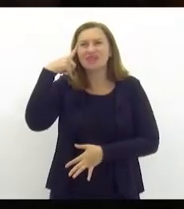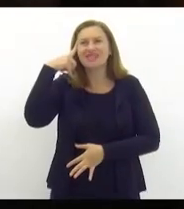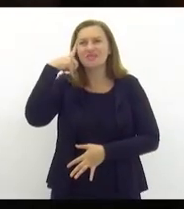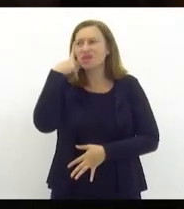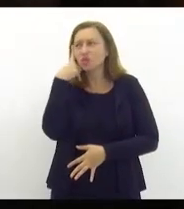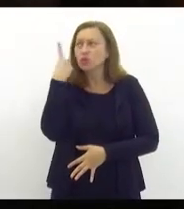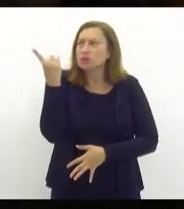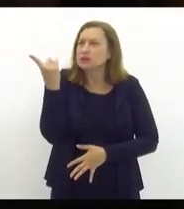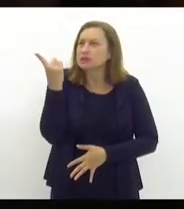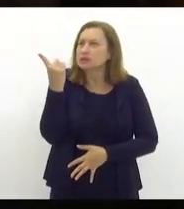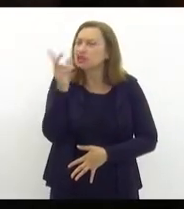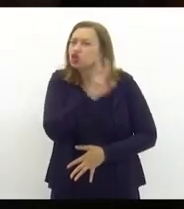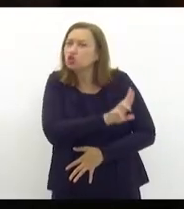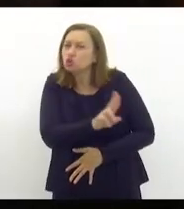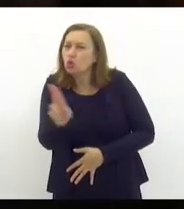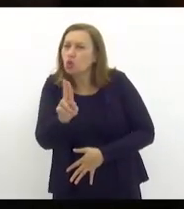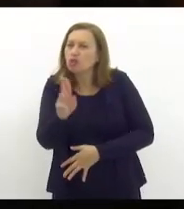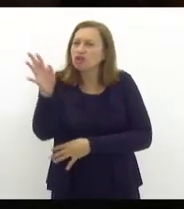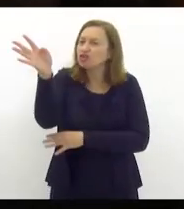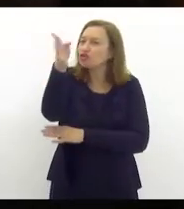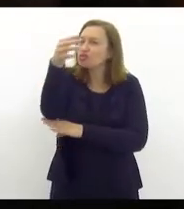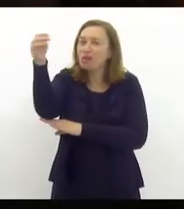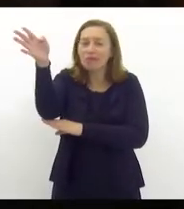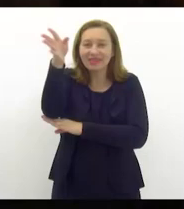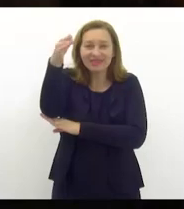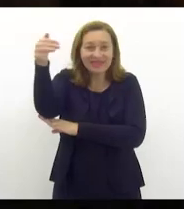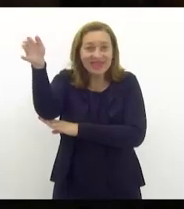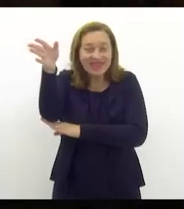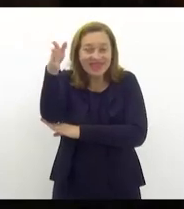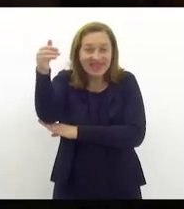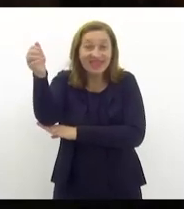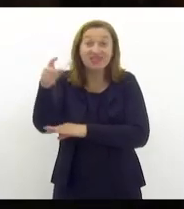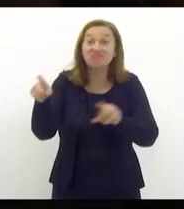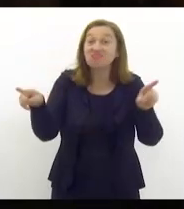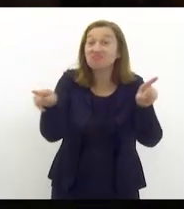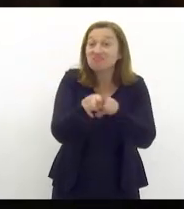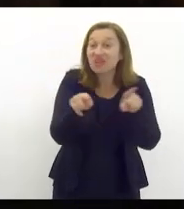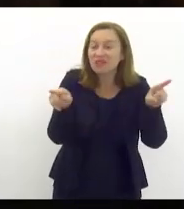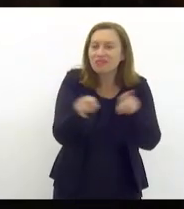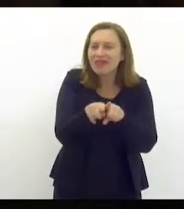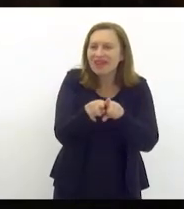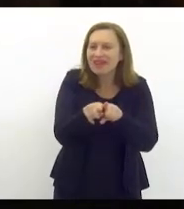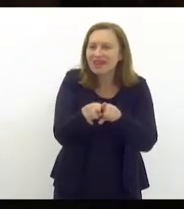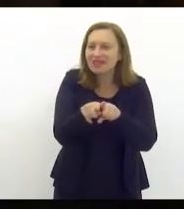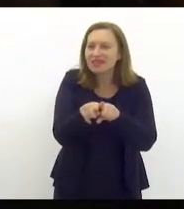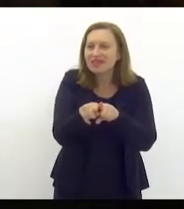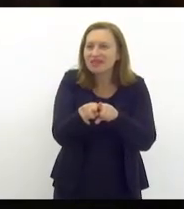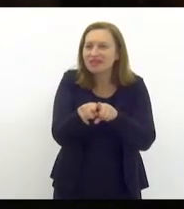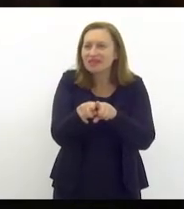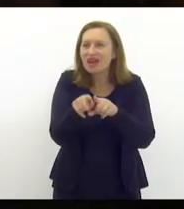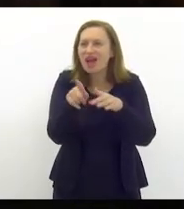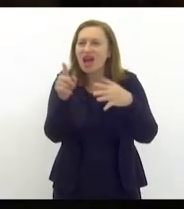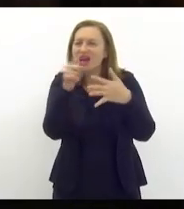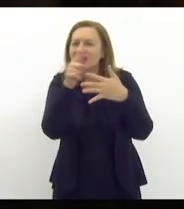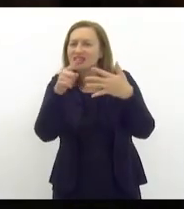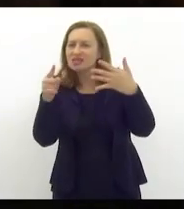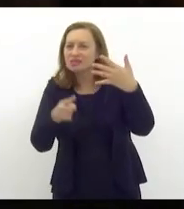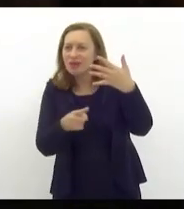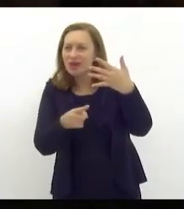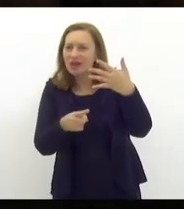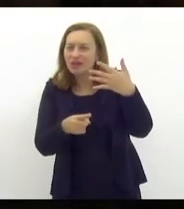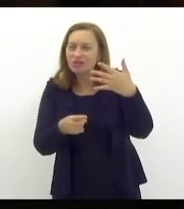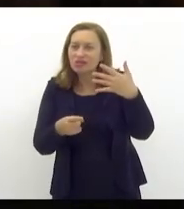que, em nome de uma bandeira, trouxe também aspectos muito danosos para a